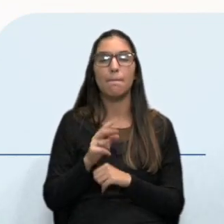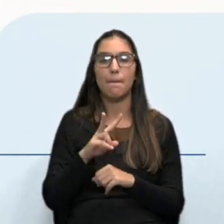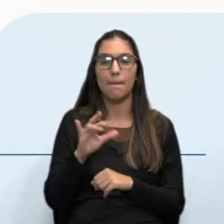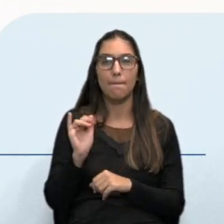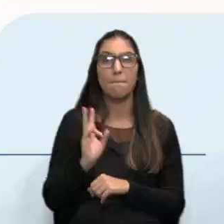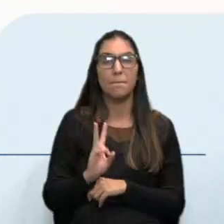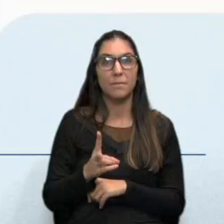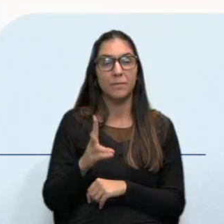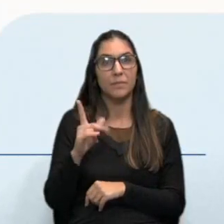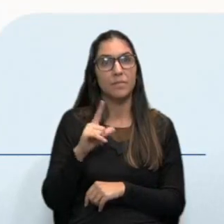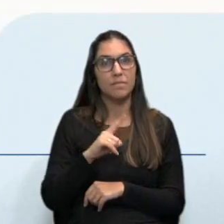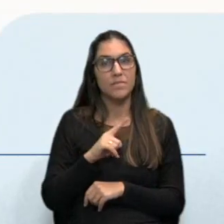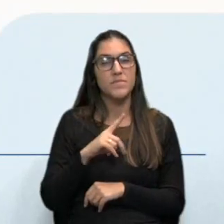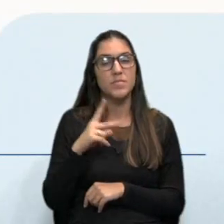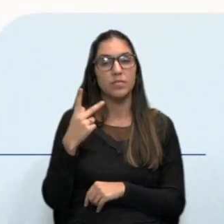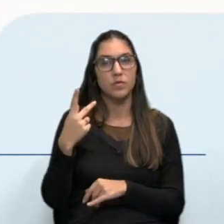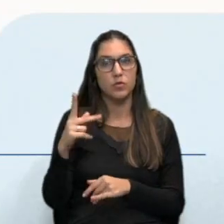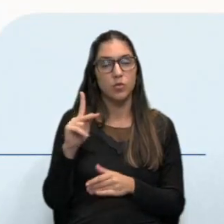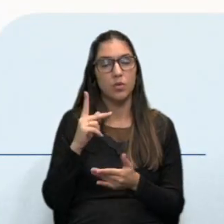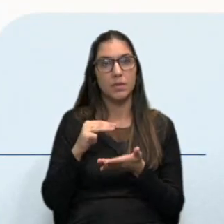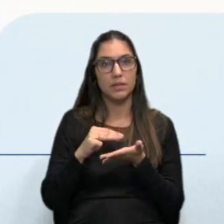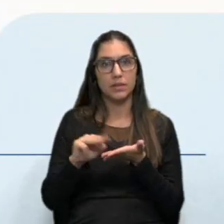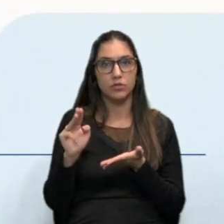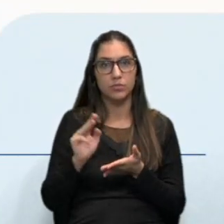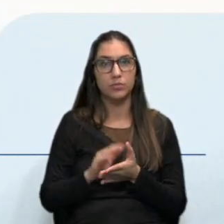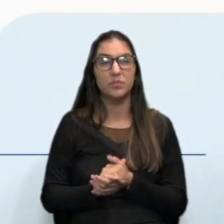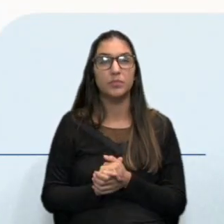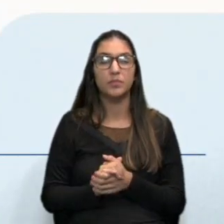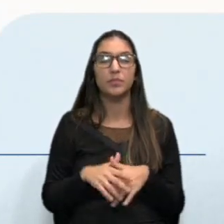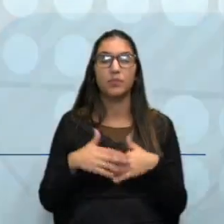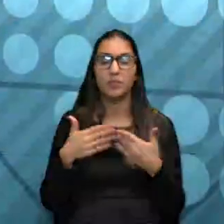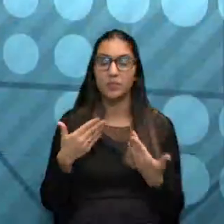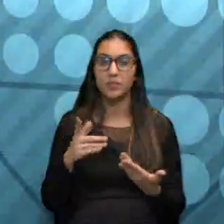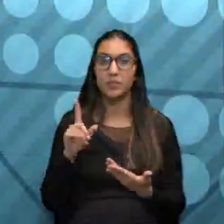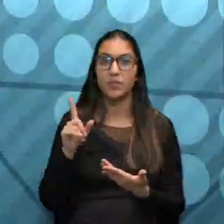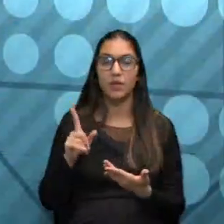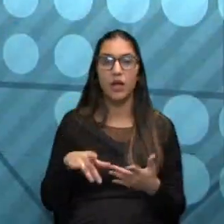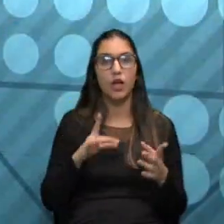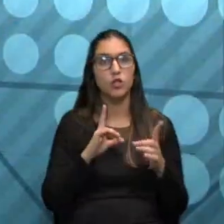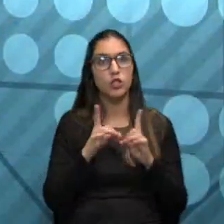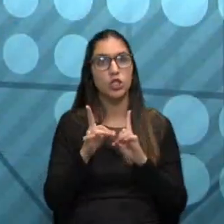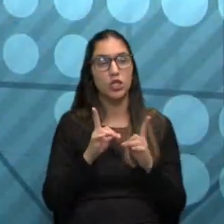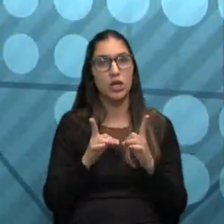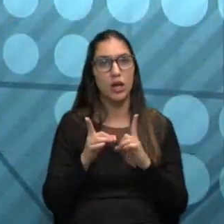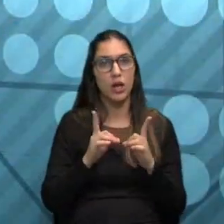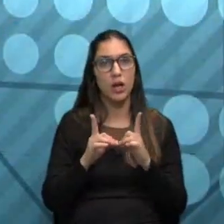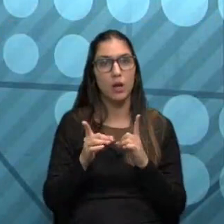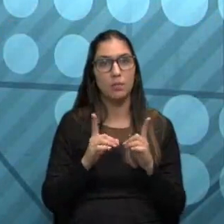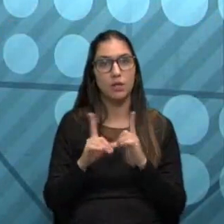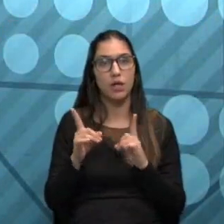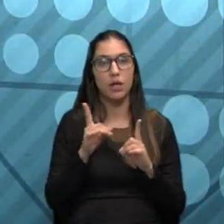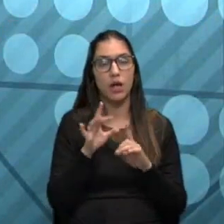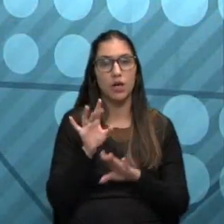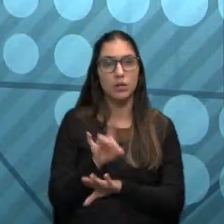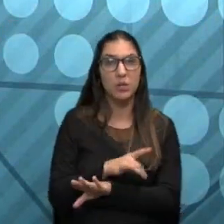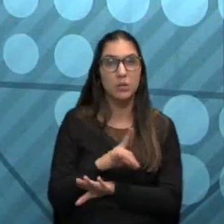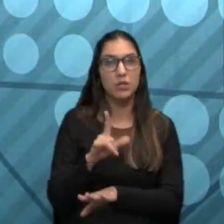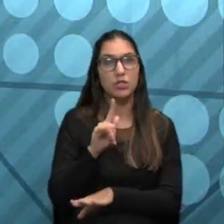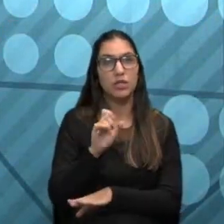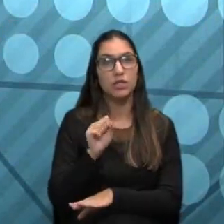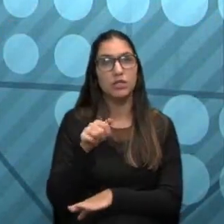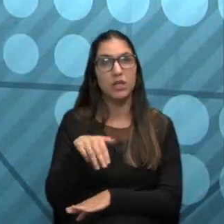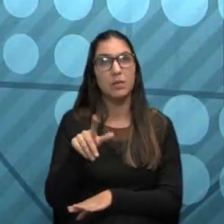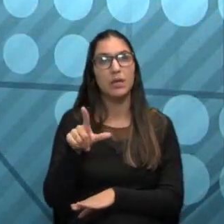continuar tendo a sua mensagem. Então, essa é a dinâmica de uma arquitetura GSM,